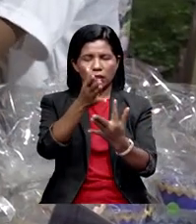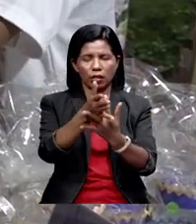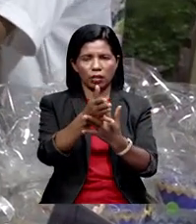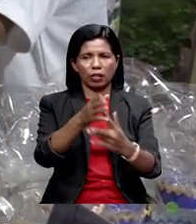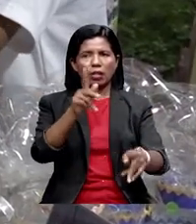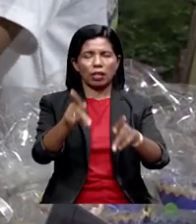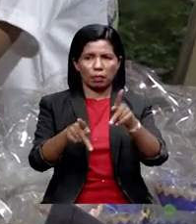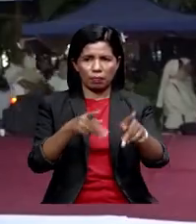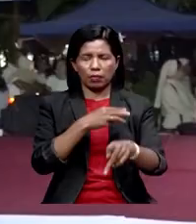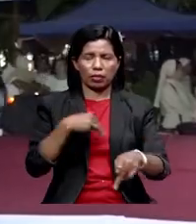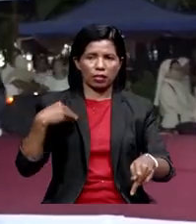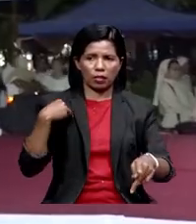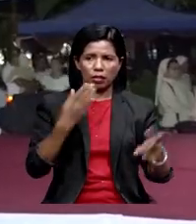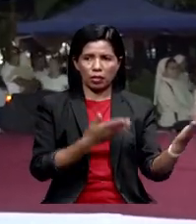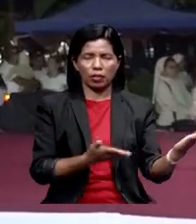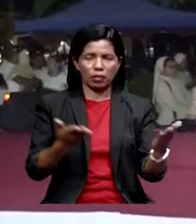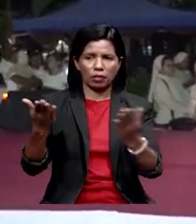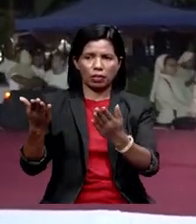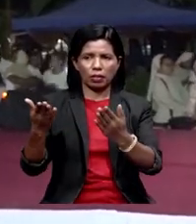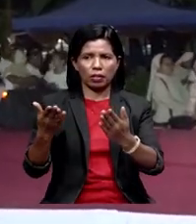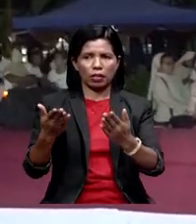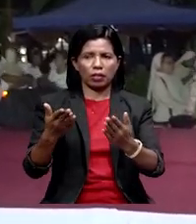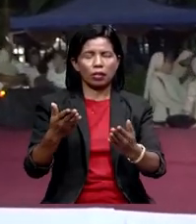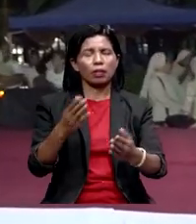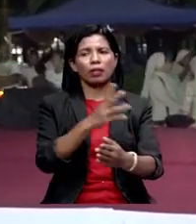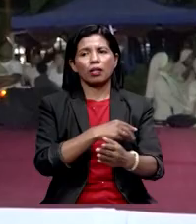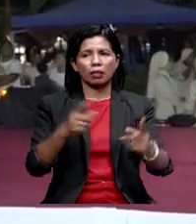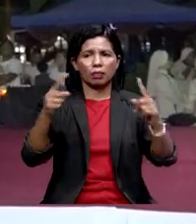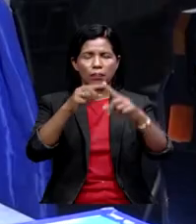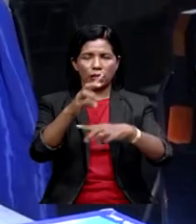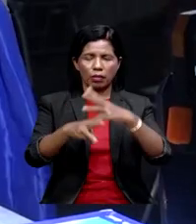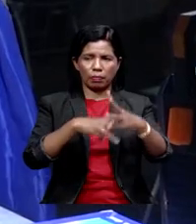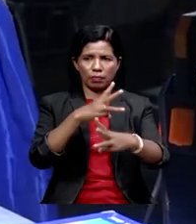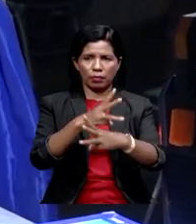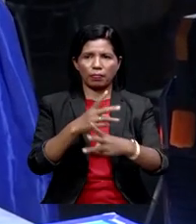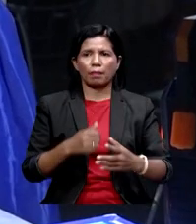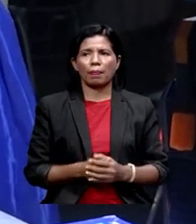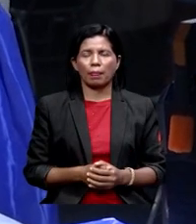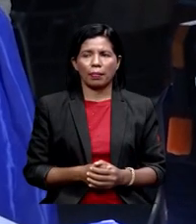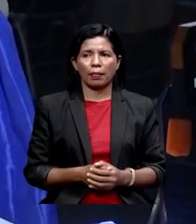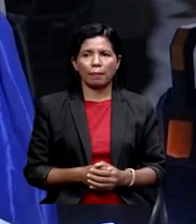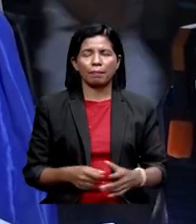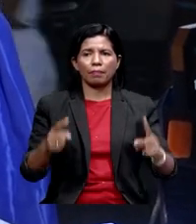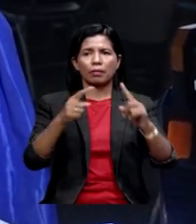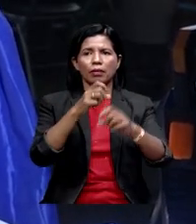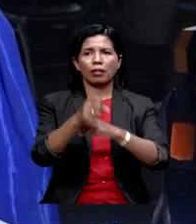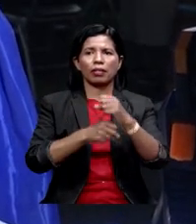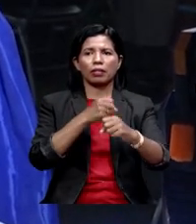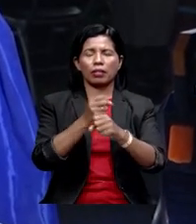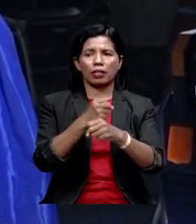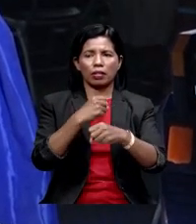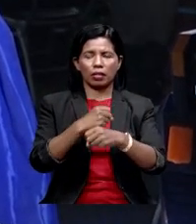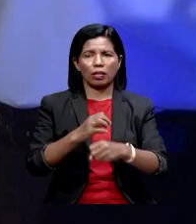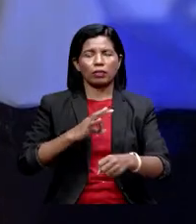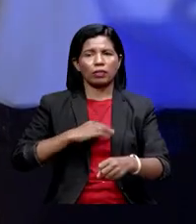comunidade. Pode ir Timor, a comunidade carmelita se batou e o mundo toma. Exposição para aniversário Ney Halau e a